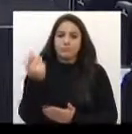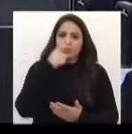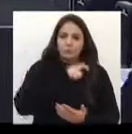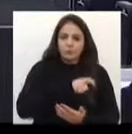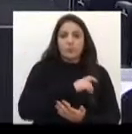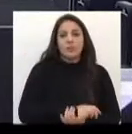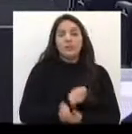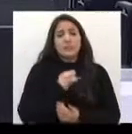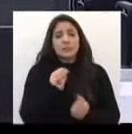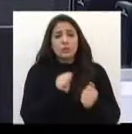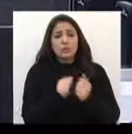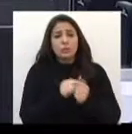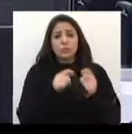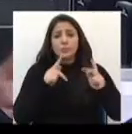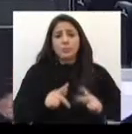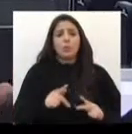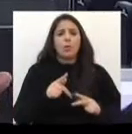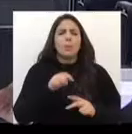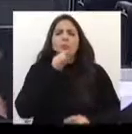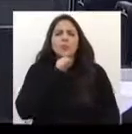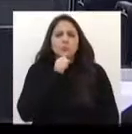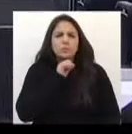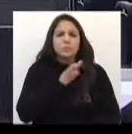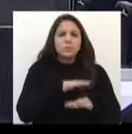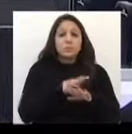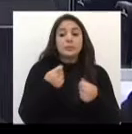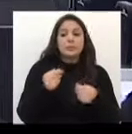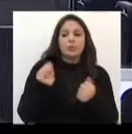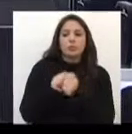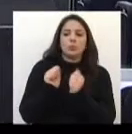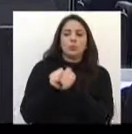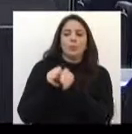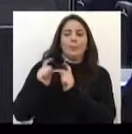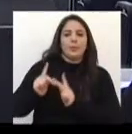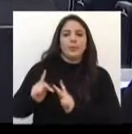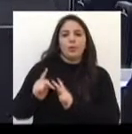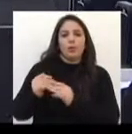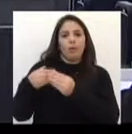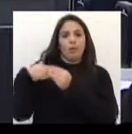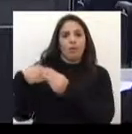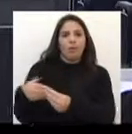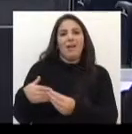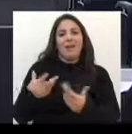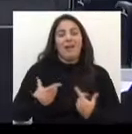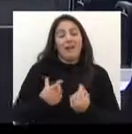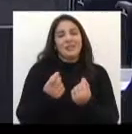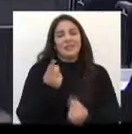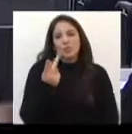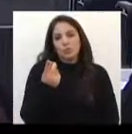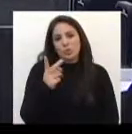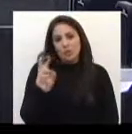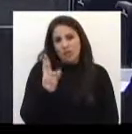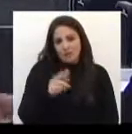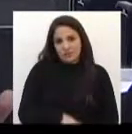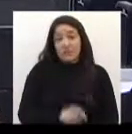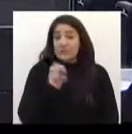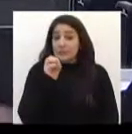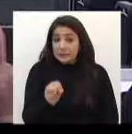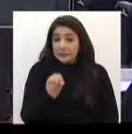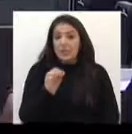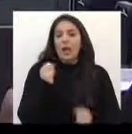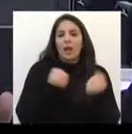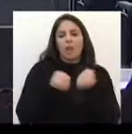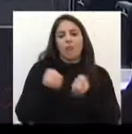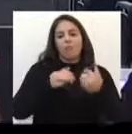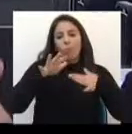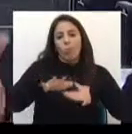de idade, precisa ir com algum acompanhante, um adolescente, né? Ela acaba gastando R$12. E se for de carro, é aquela questão